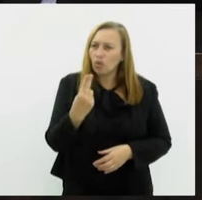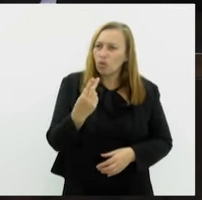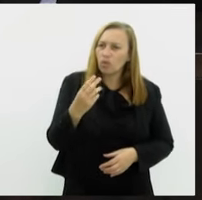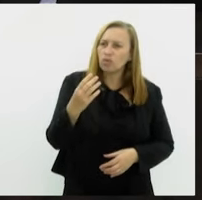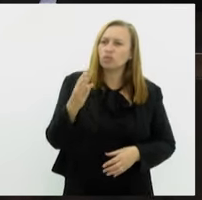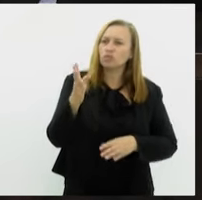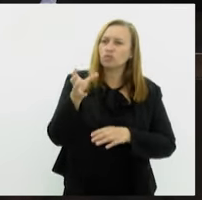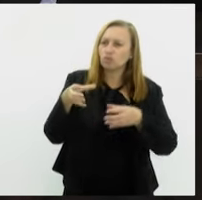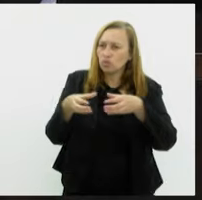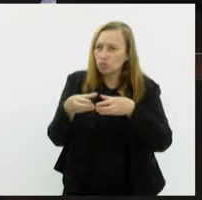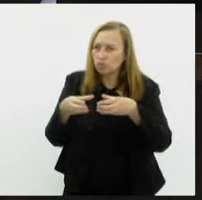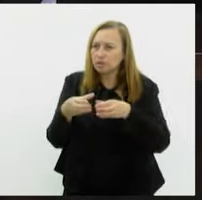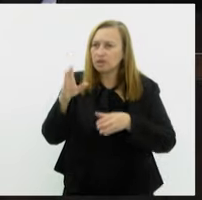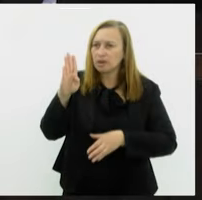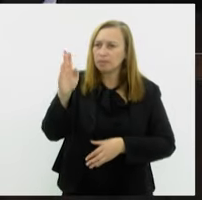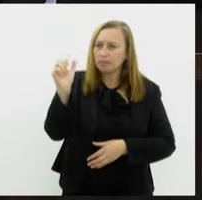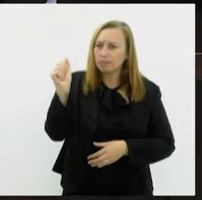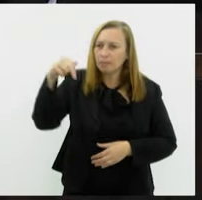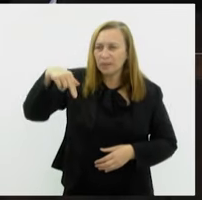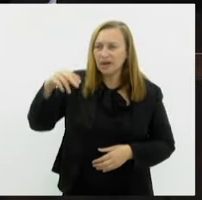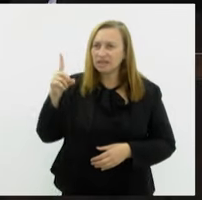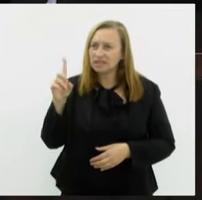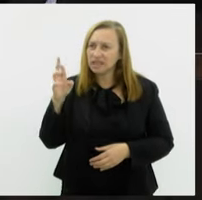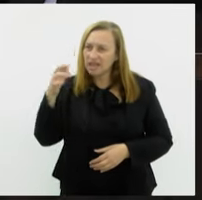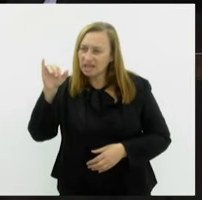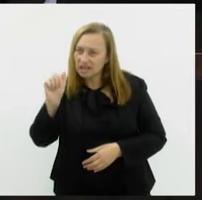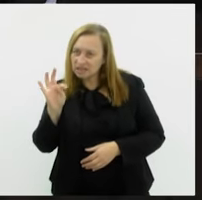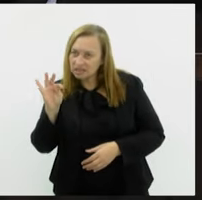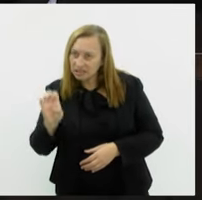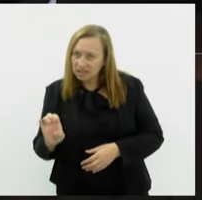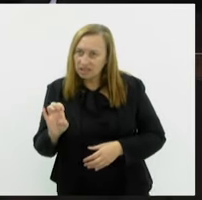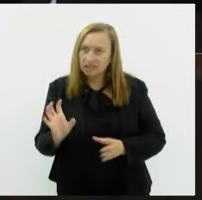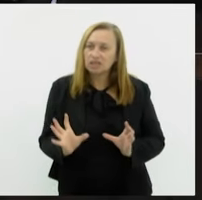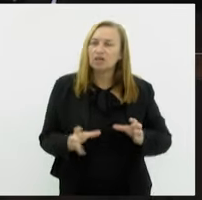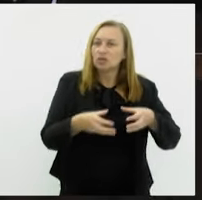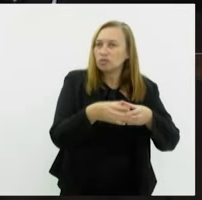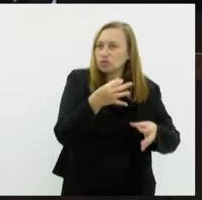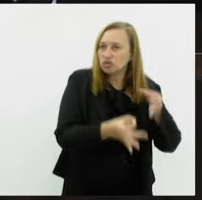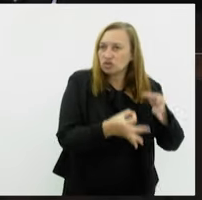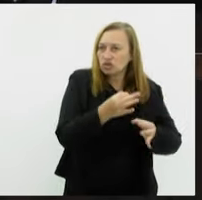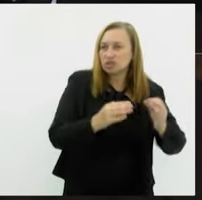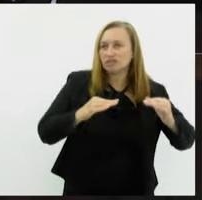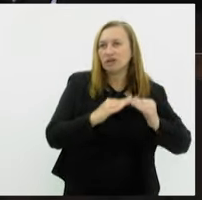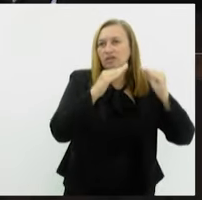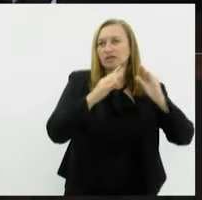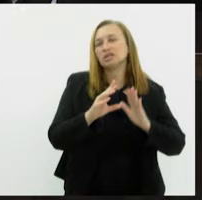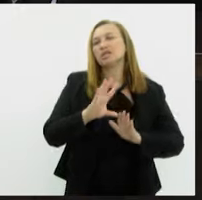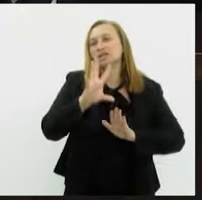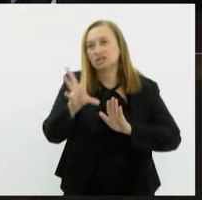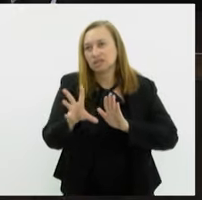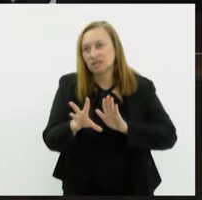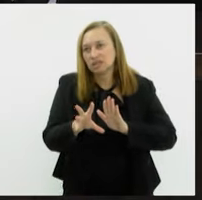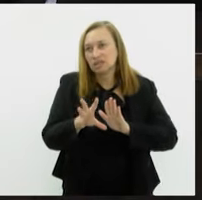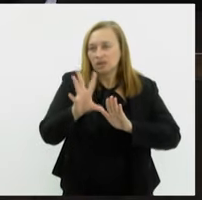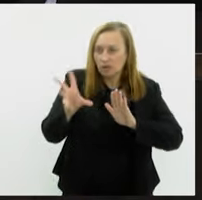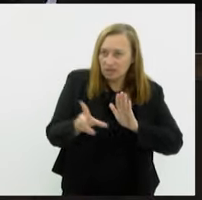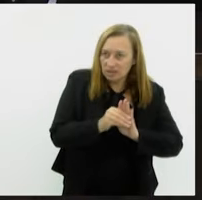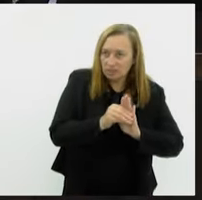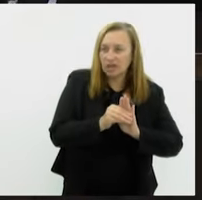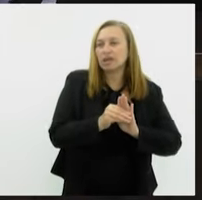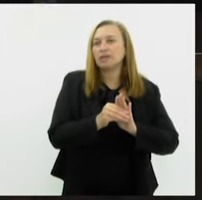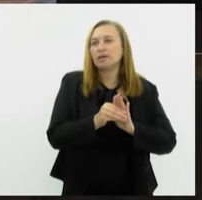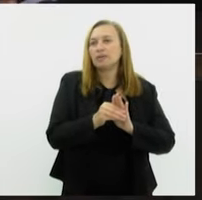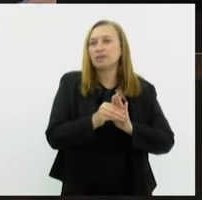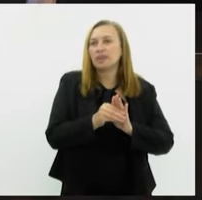Pareceres das comissões Constituição e Justiça pela constitucionalidade com emendas de orçamento, finanças, fiscalização